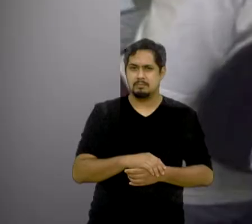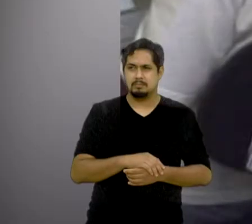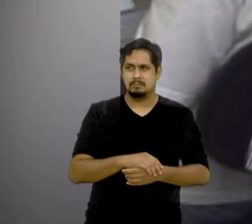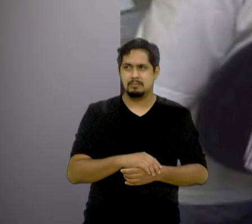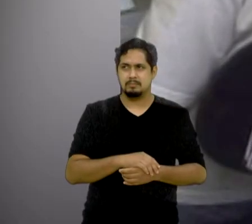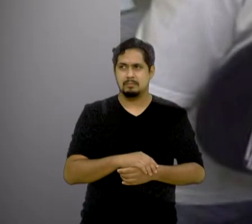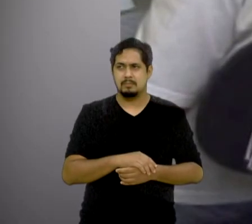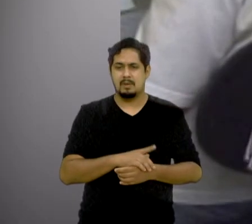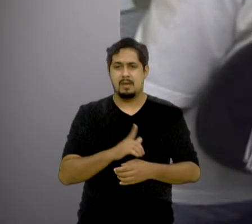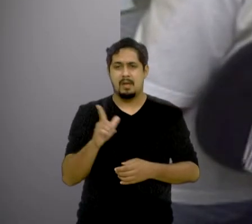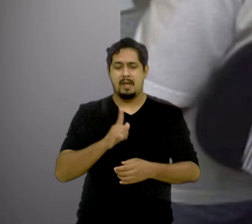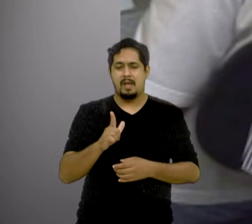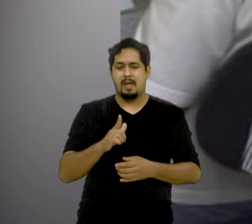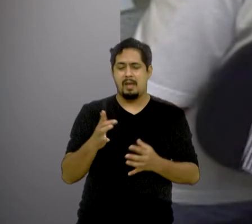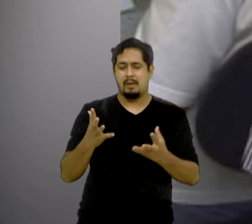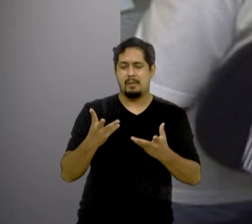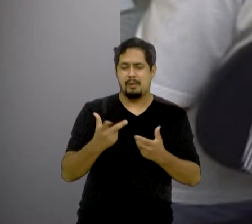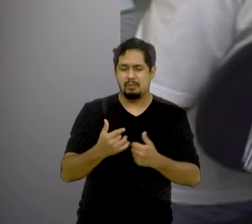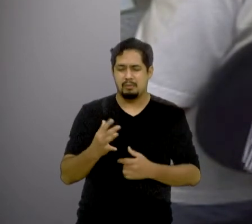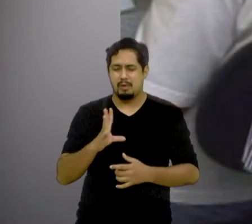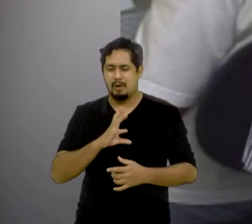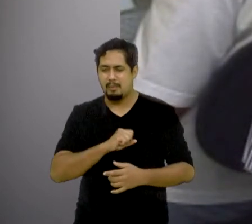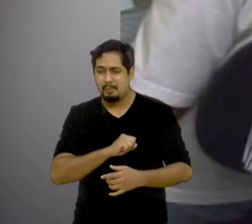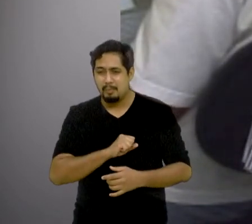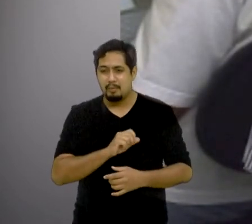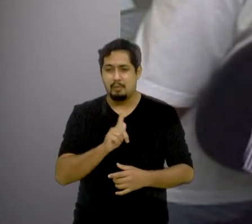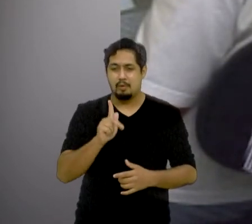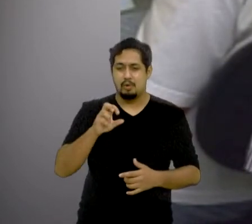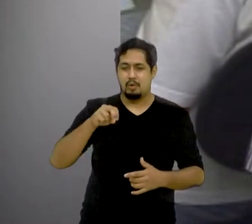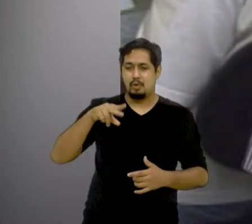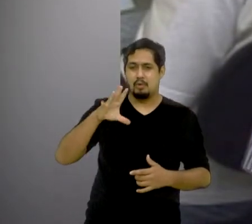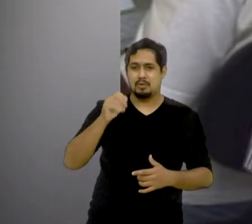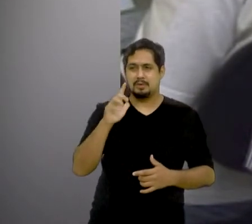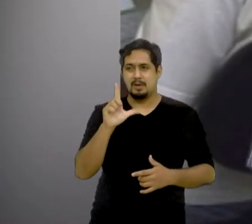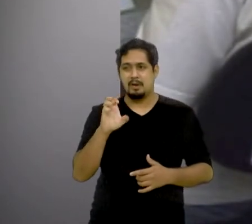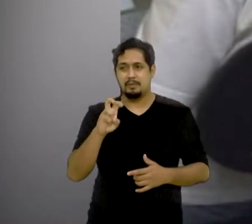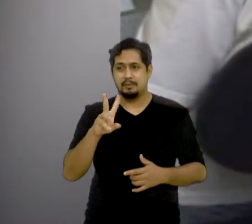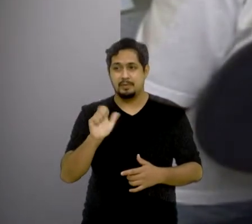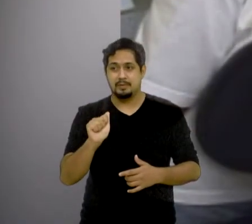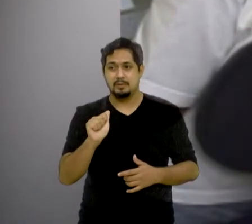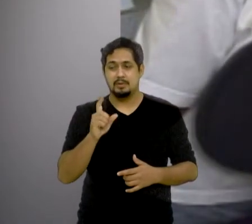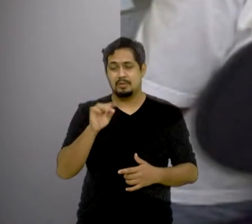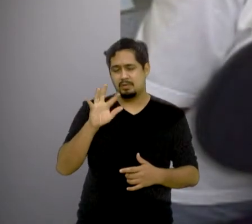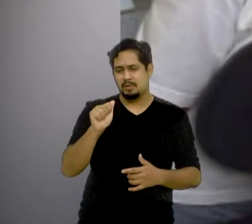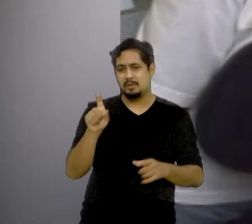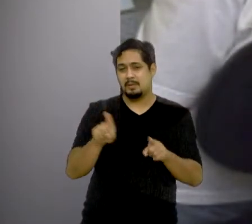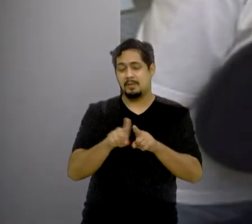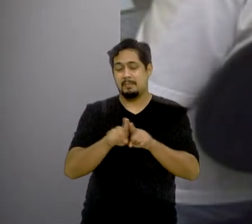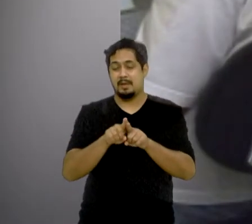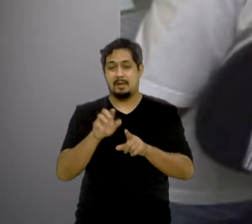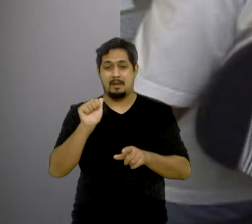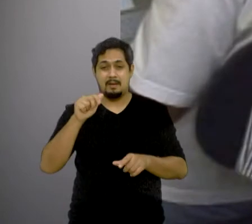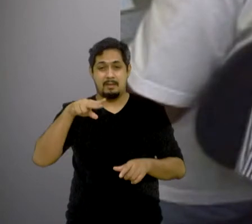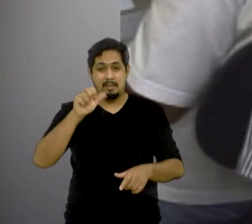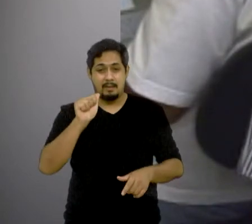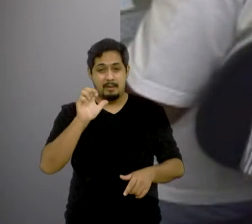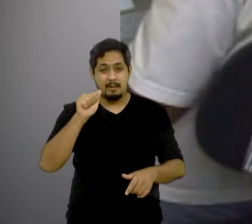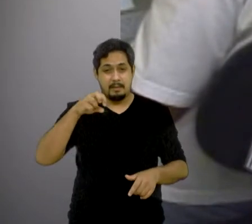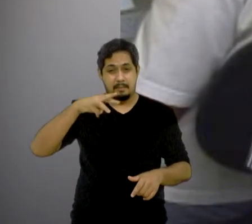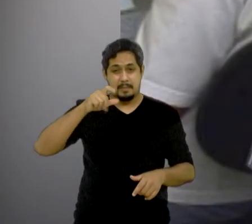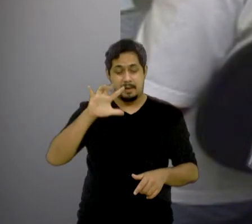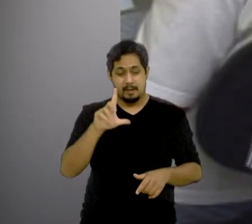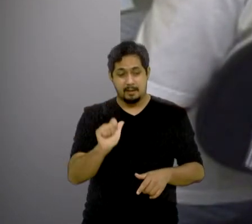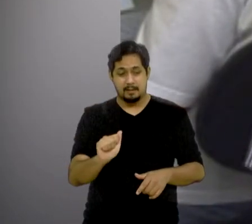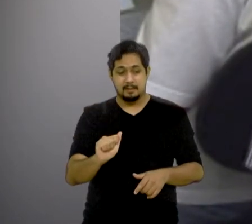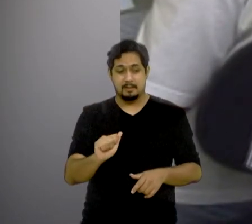A magnitude do amor de Gonçalves Dias com Ana Amélia é que se tornou num mito literário, né? É, quando